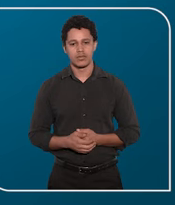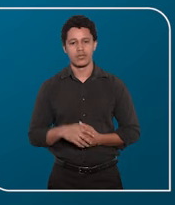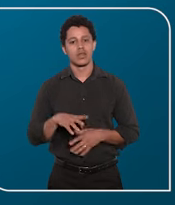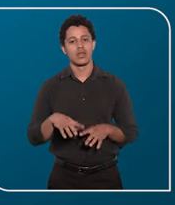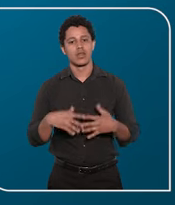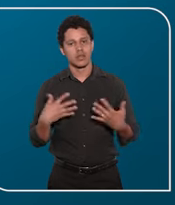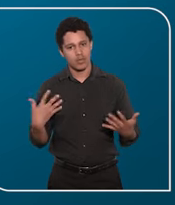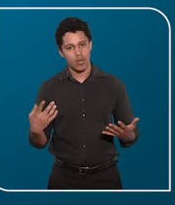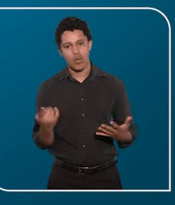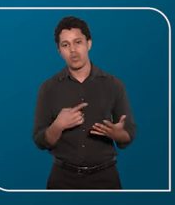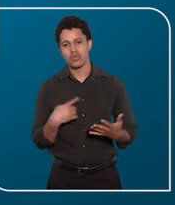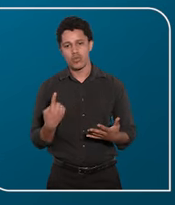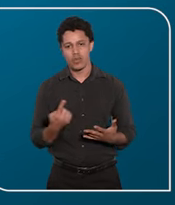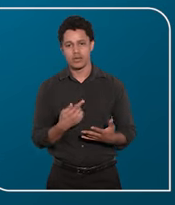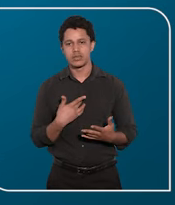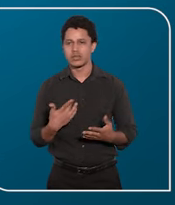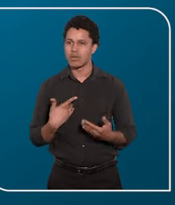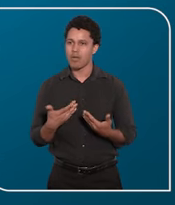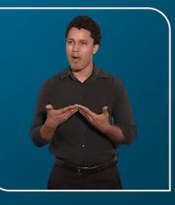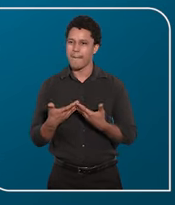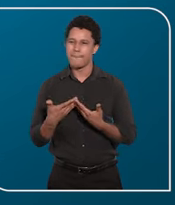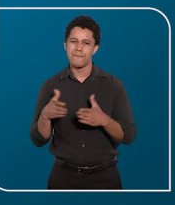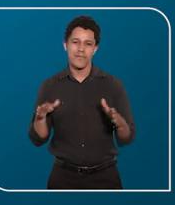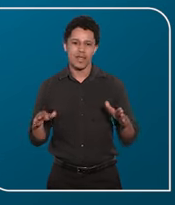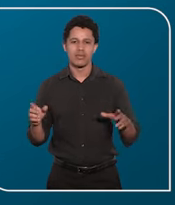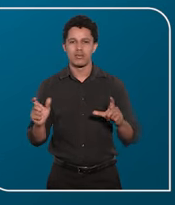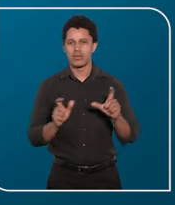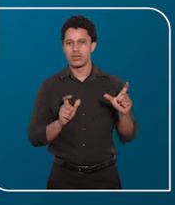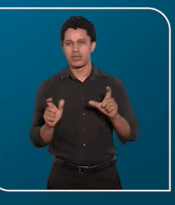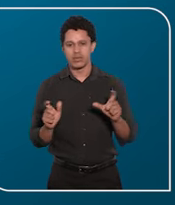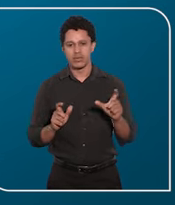hoje com essa lacuna, né, a respeito